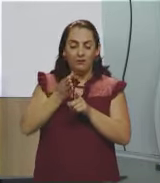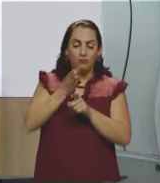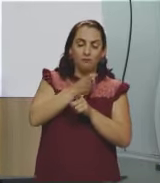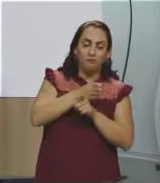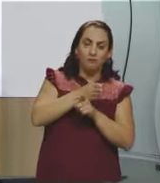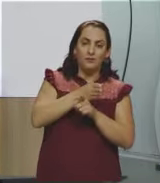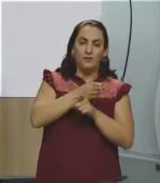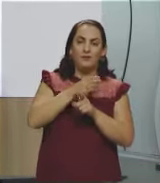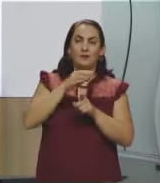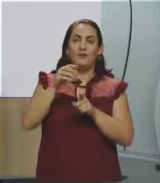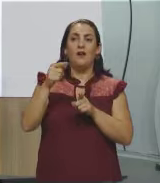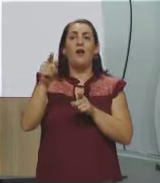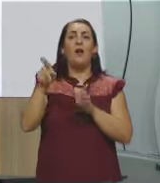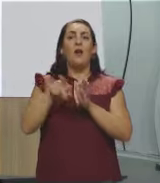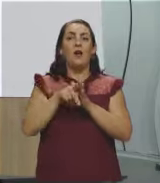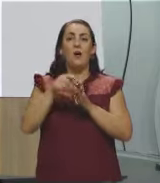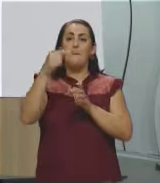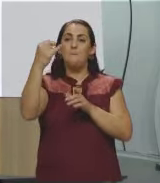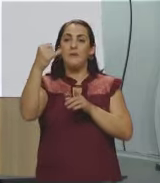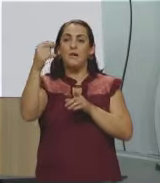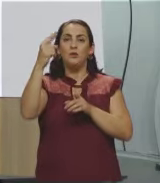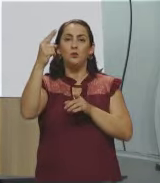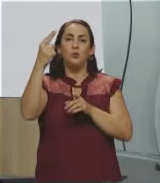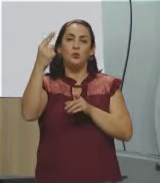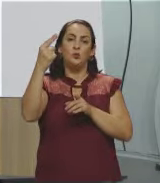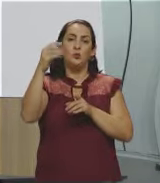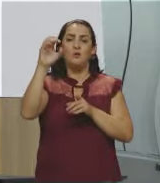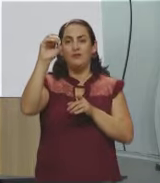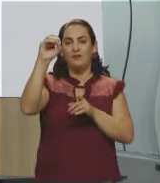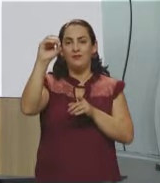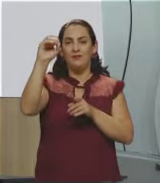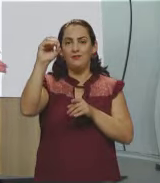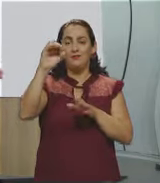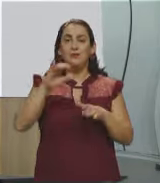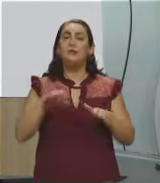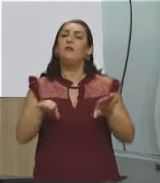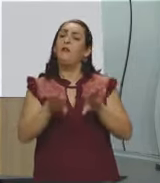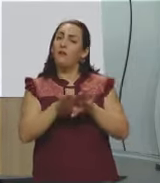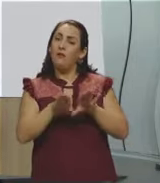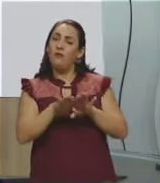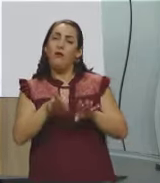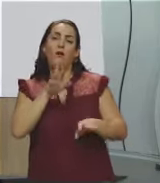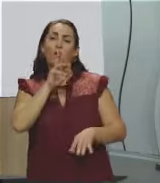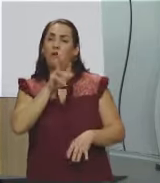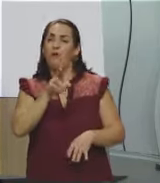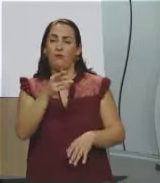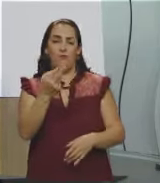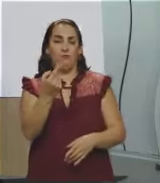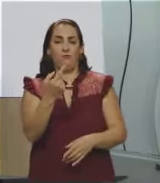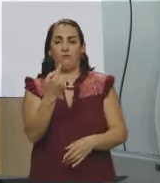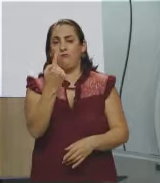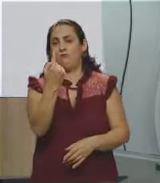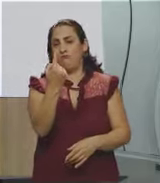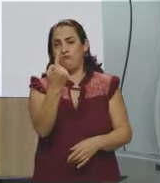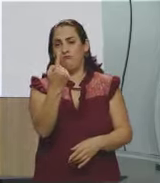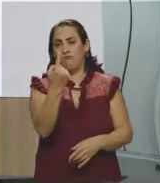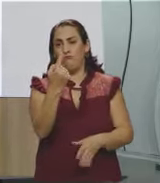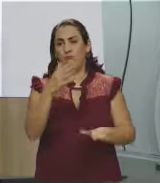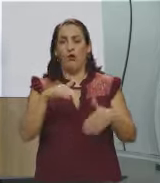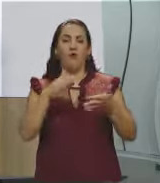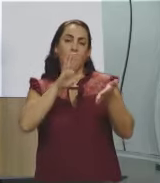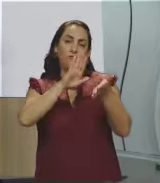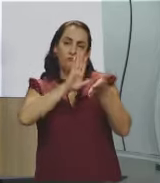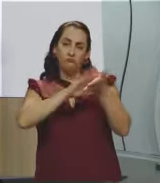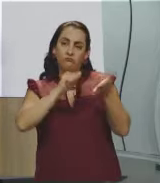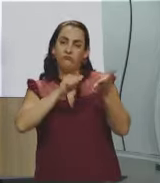a 0. 10 elevado a 0, na matemática e na física também, é igual a 1. Então, a gente retira